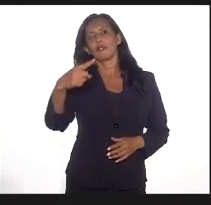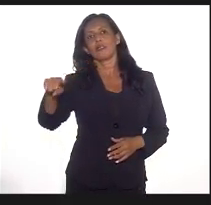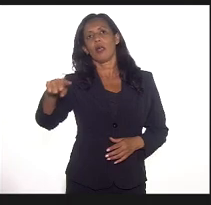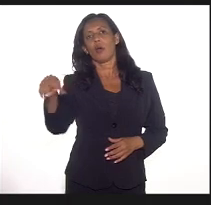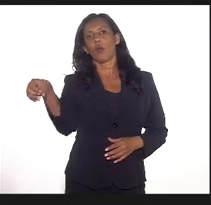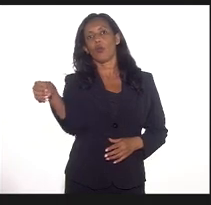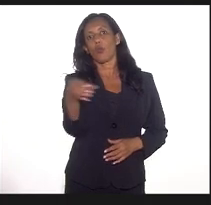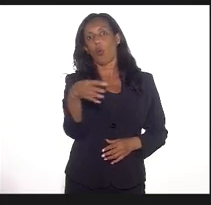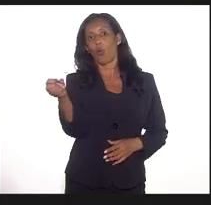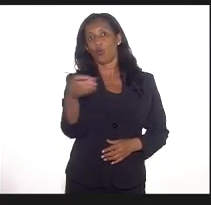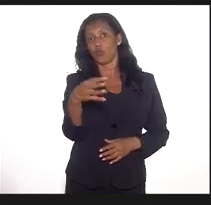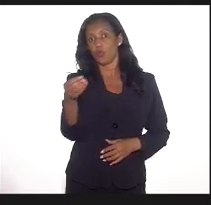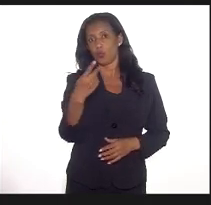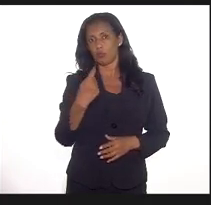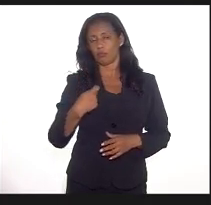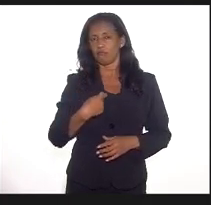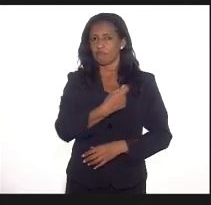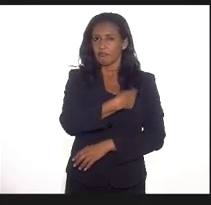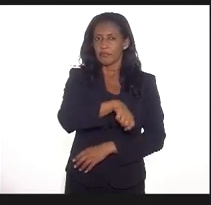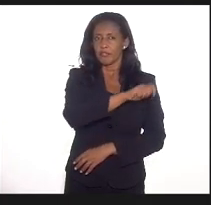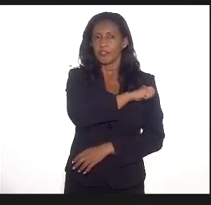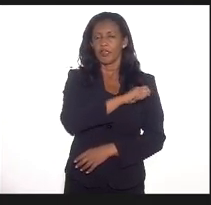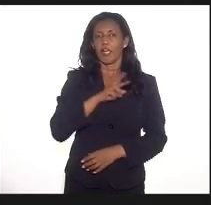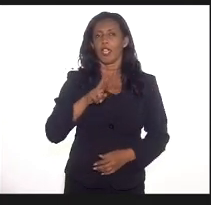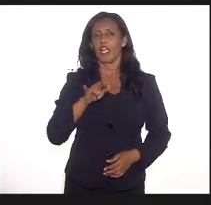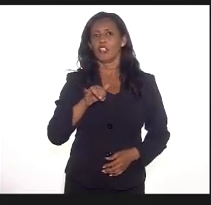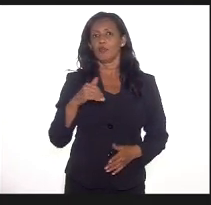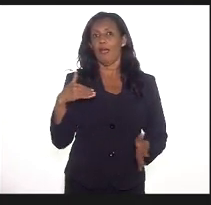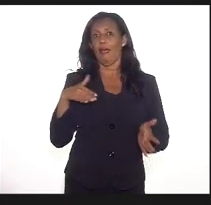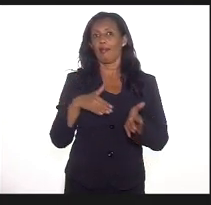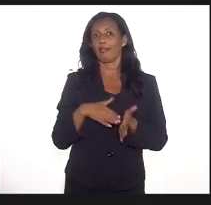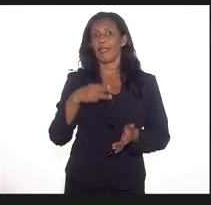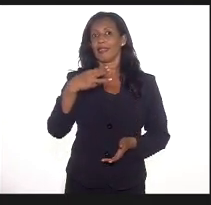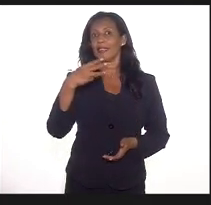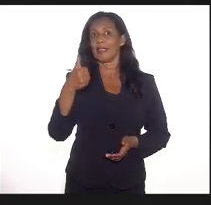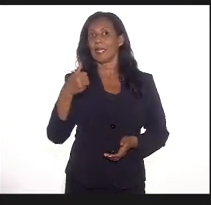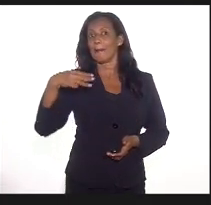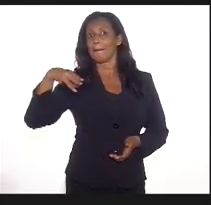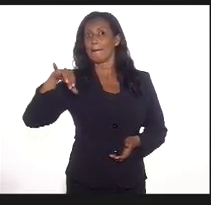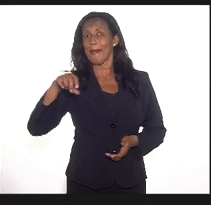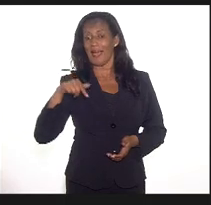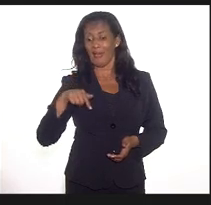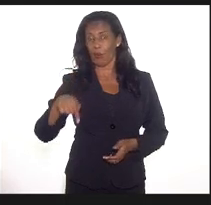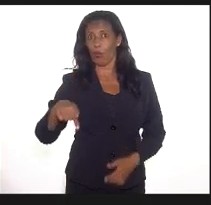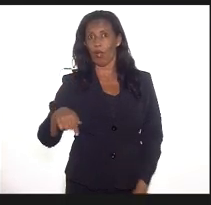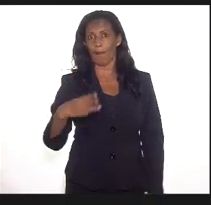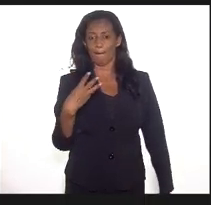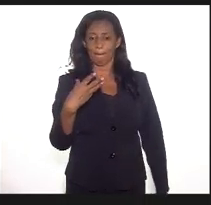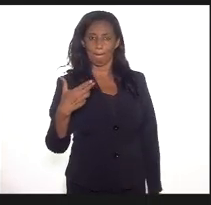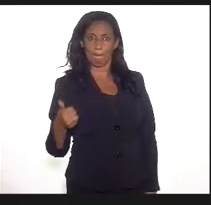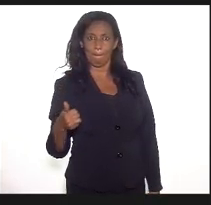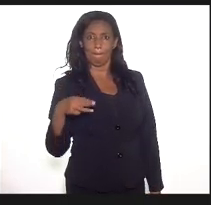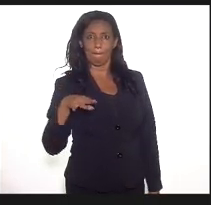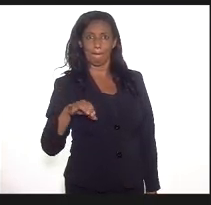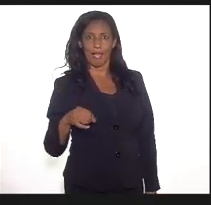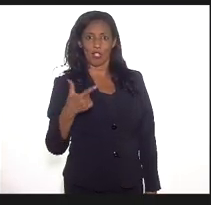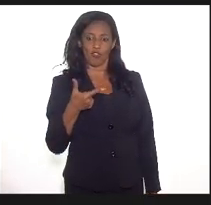novo regime de recuperação fiscal até 31 de maio de 2021, isto